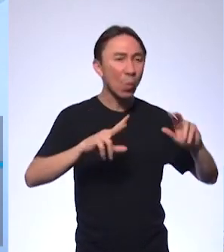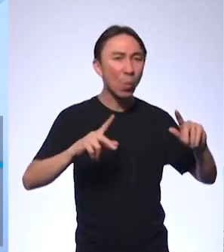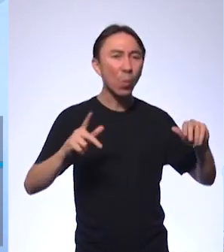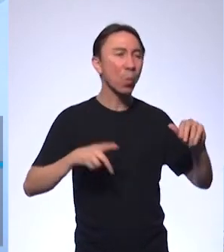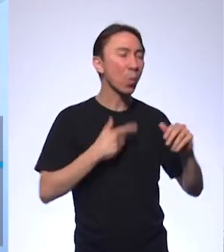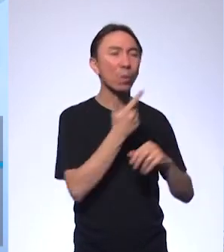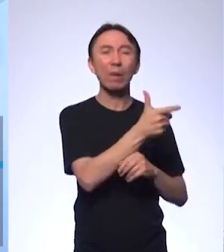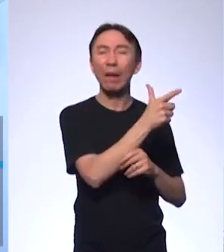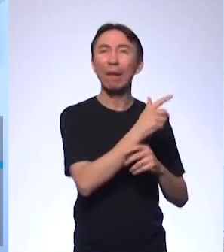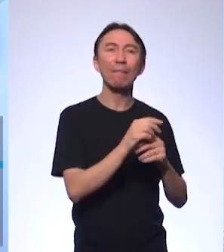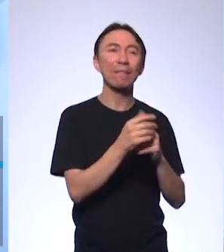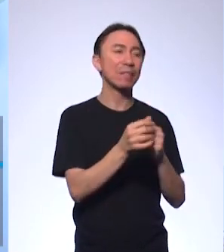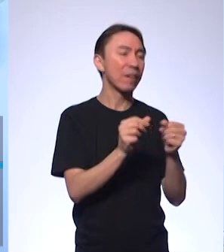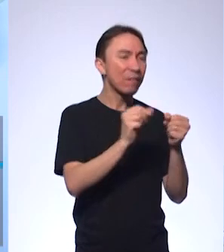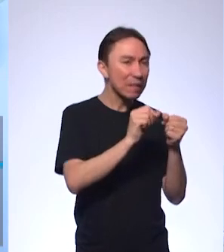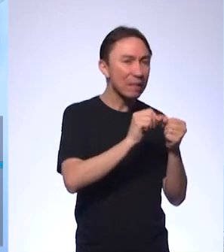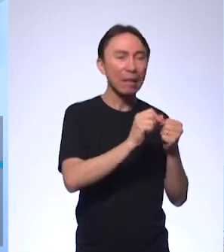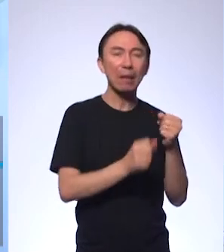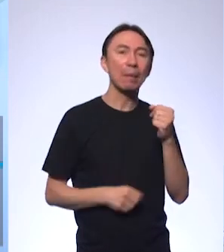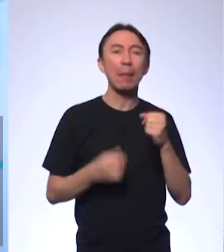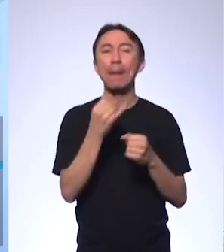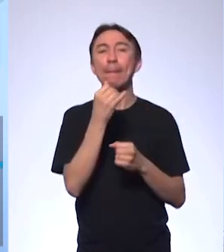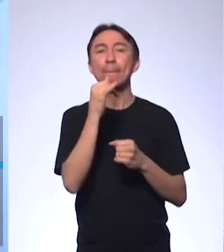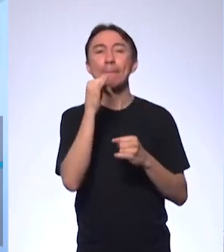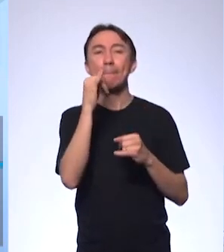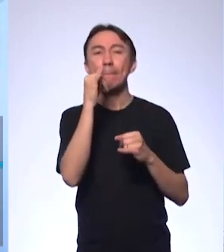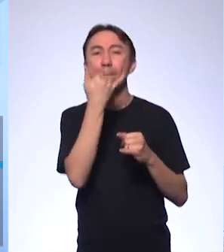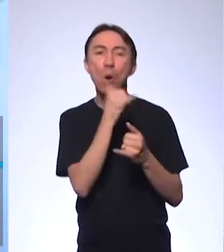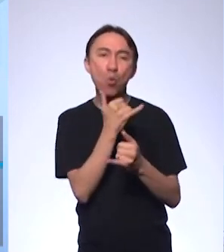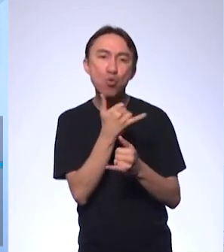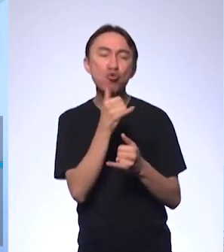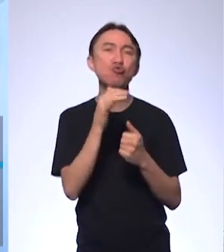fonte de energia ou matéria-prima mesmo, né,